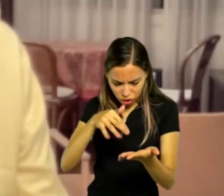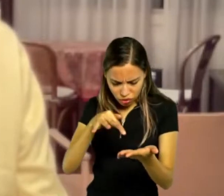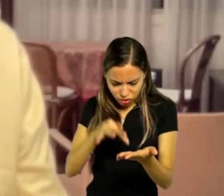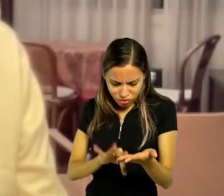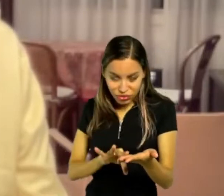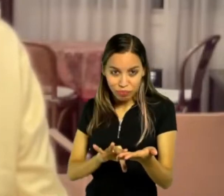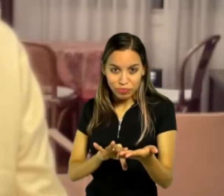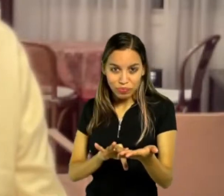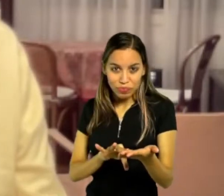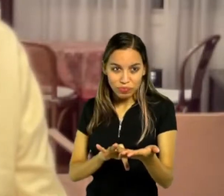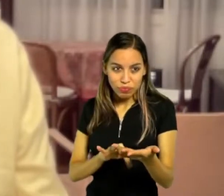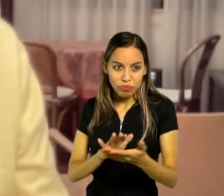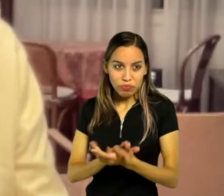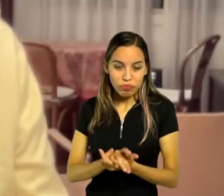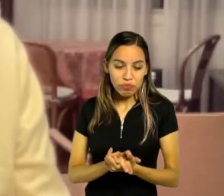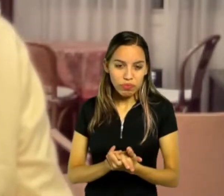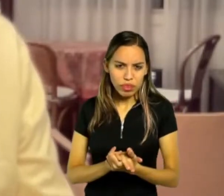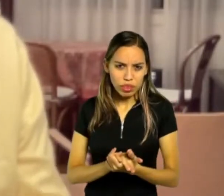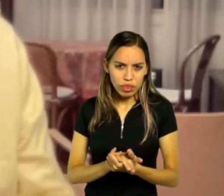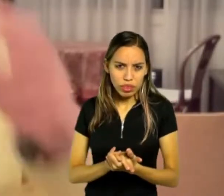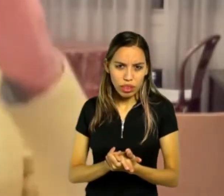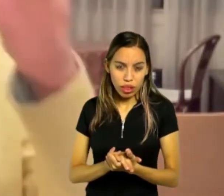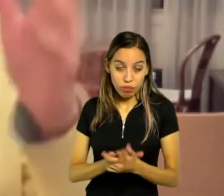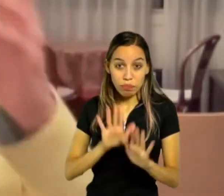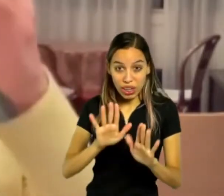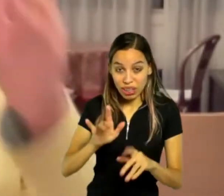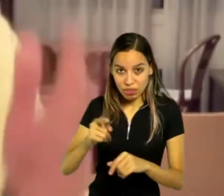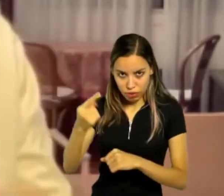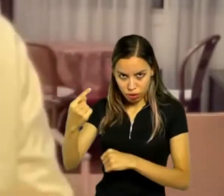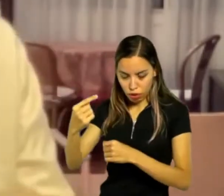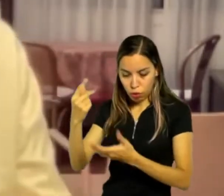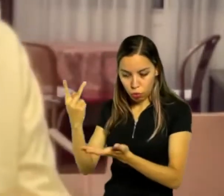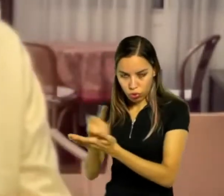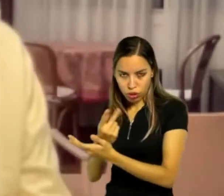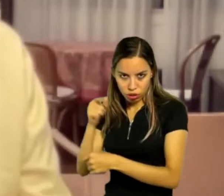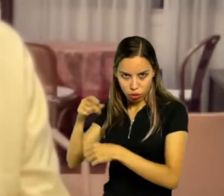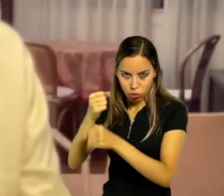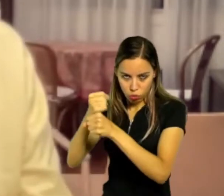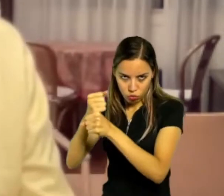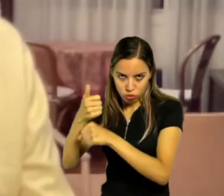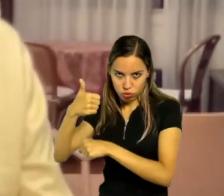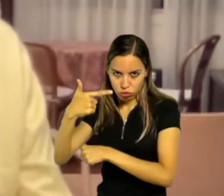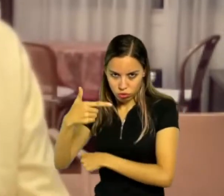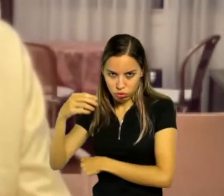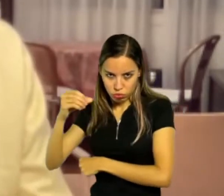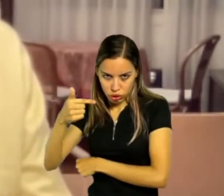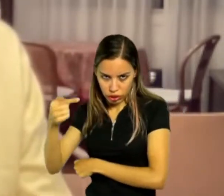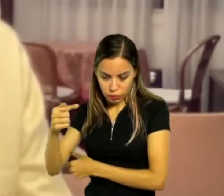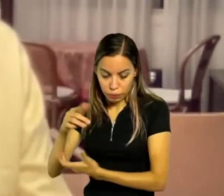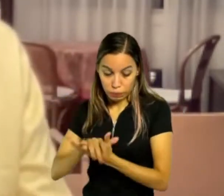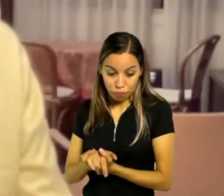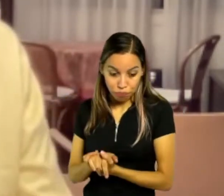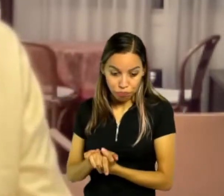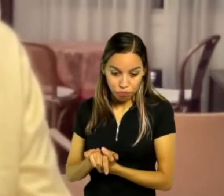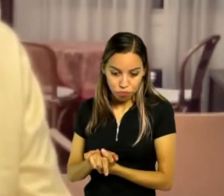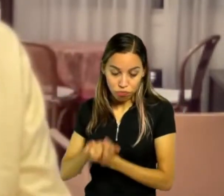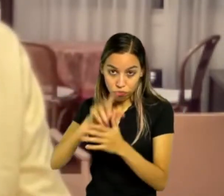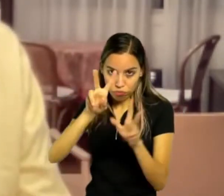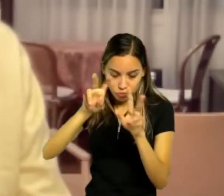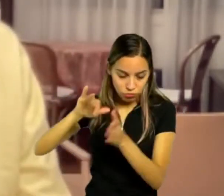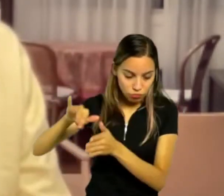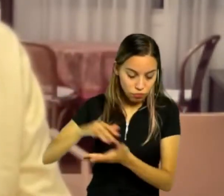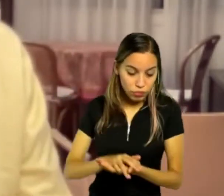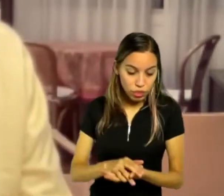isso foi em 2017, e fiquei com essa ideia na cabeça de... Aí conversei com o Luiz Schwartz, da Companhia